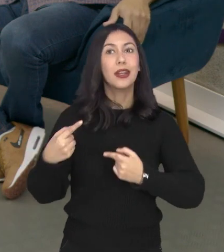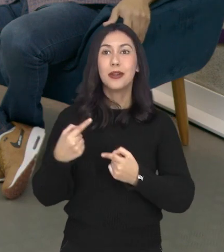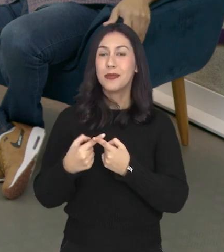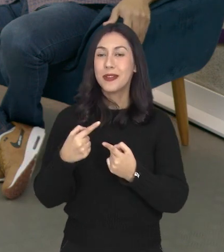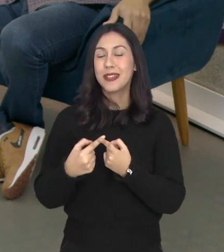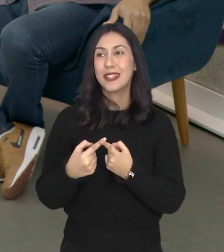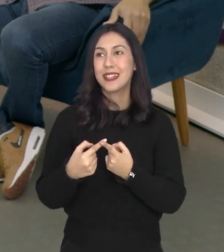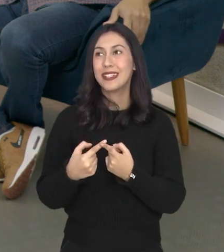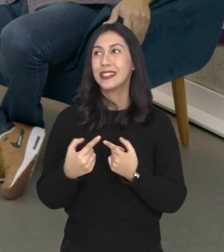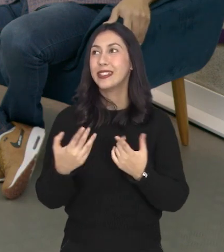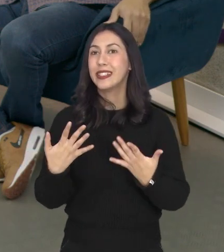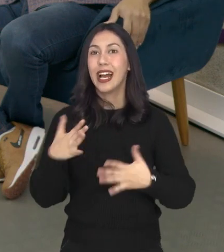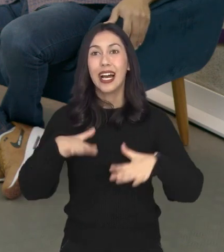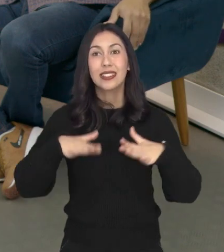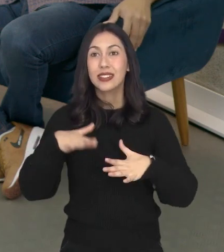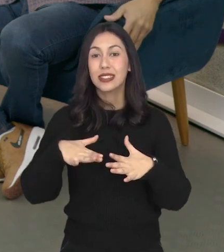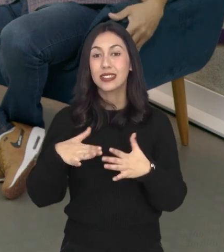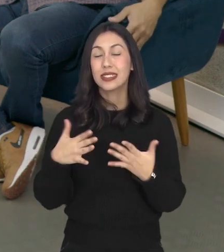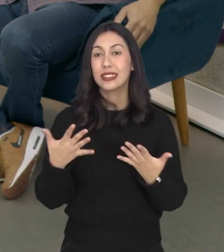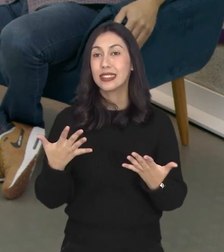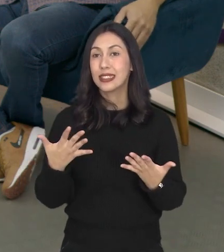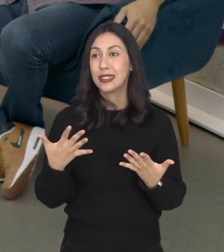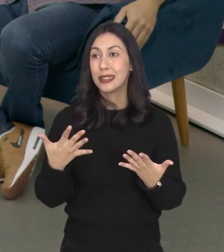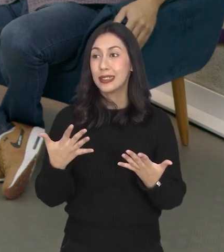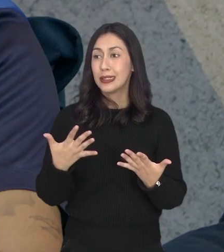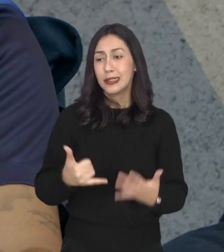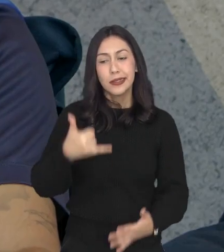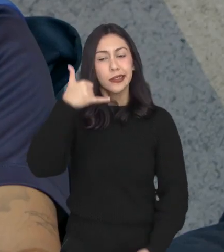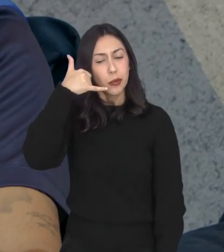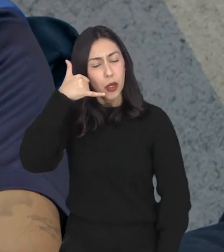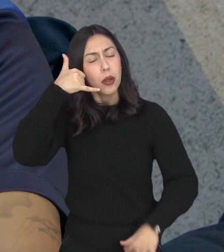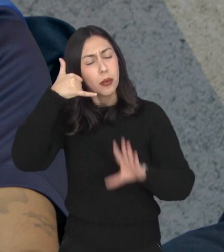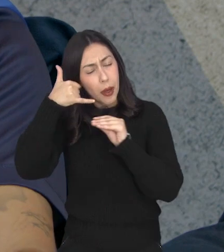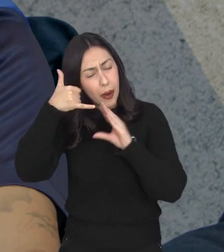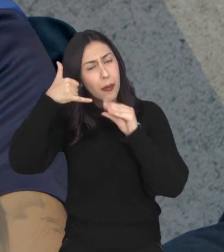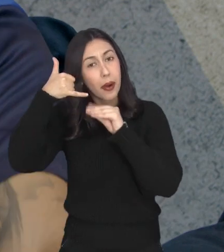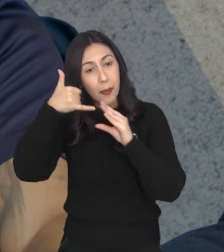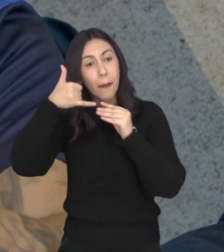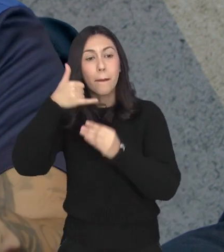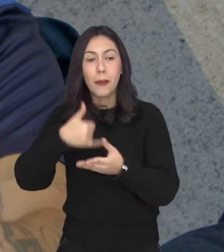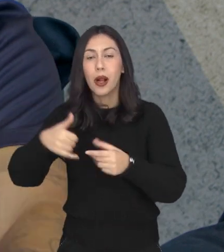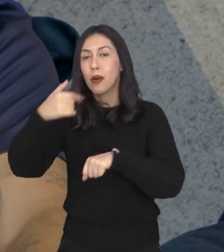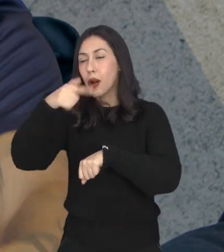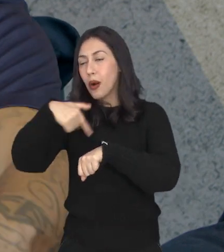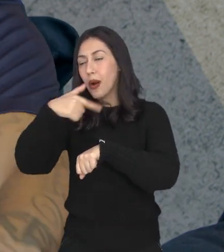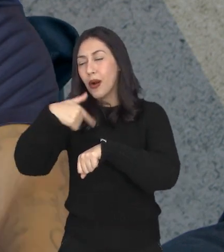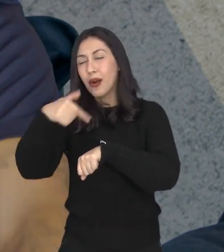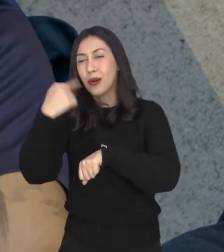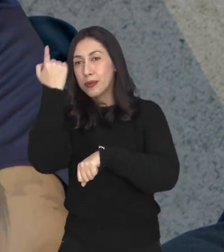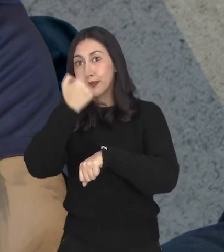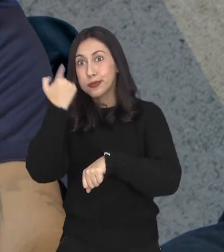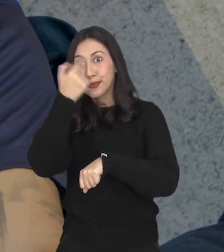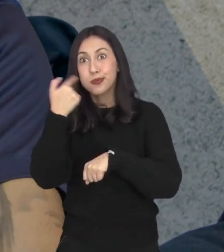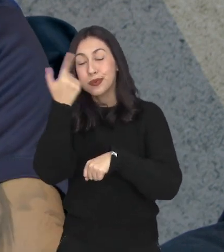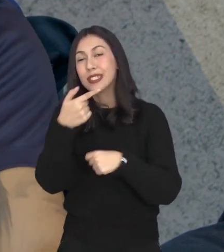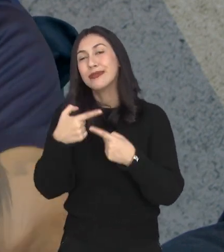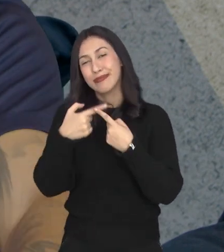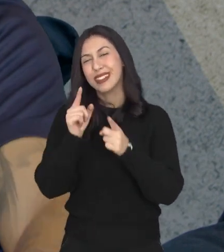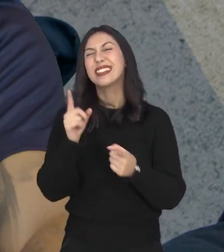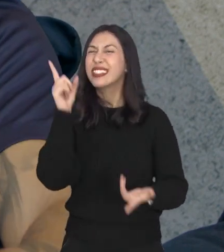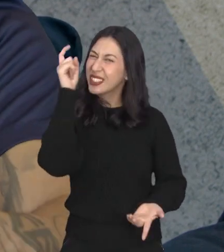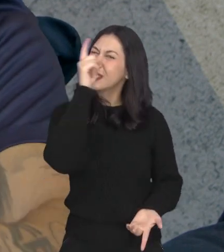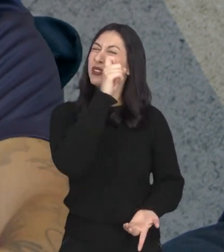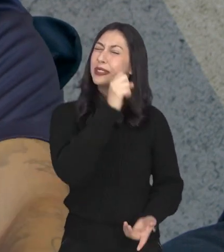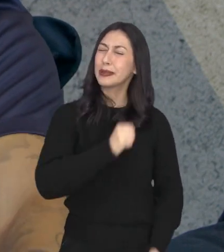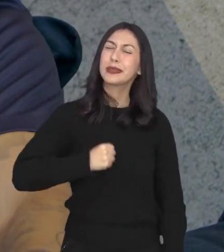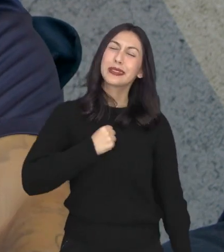amigo, que aí eles acabam realmente se perdendo um pouco mais devido a essa situação, mas dificulta